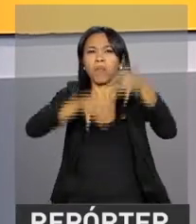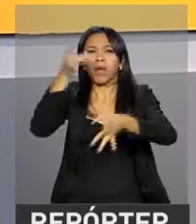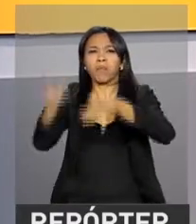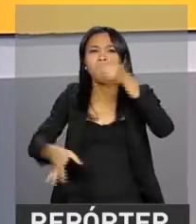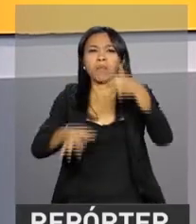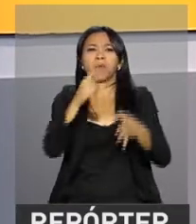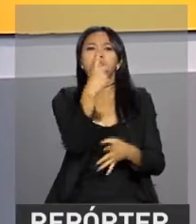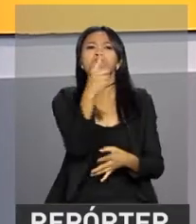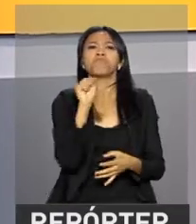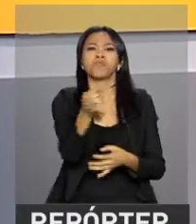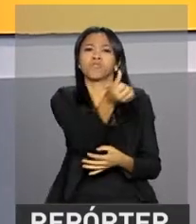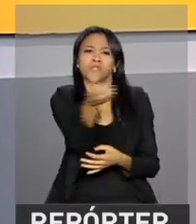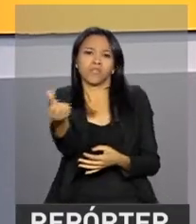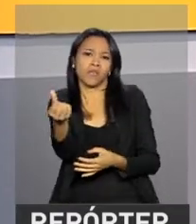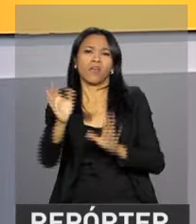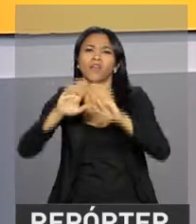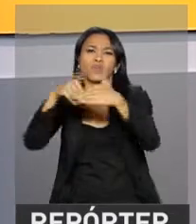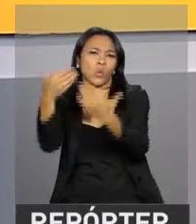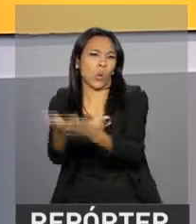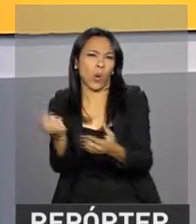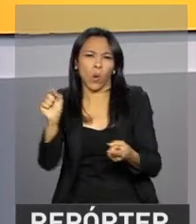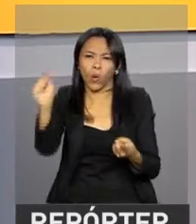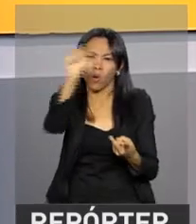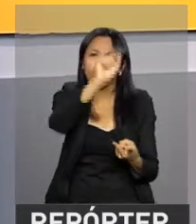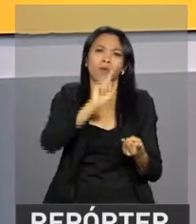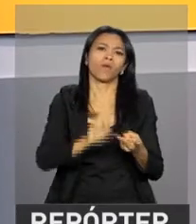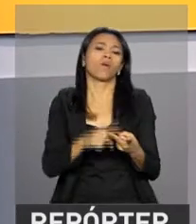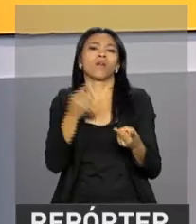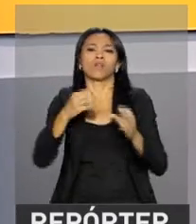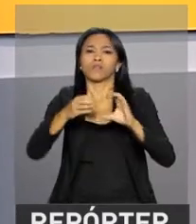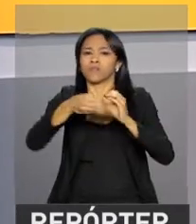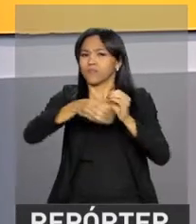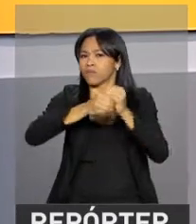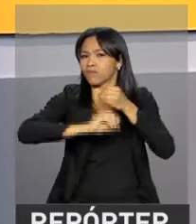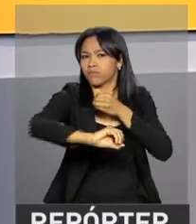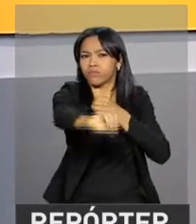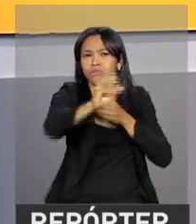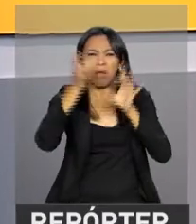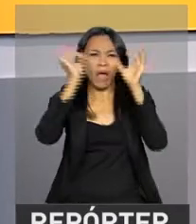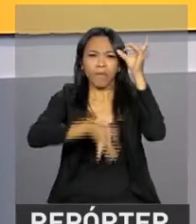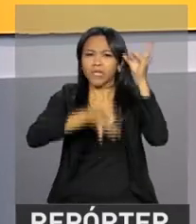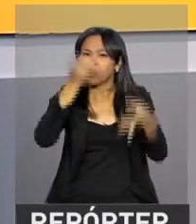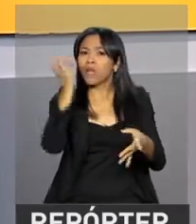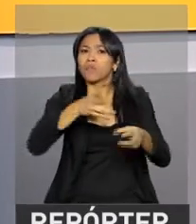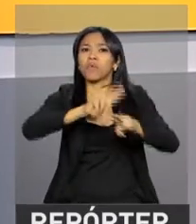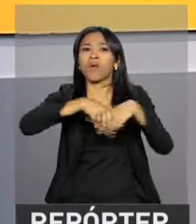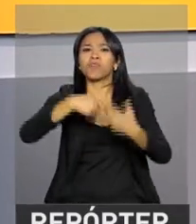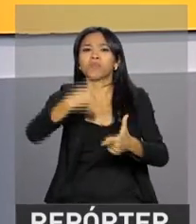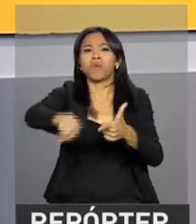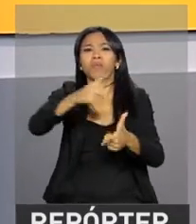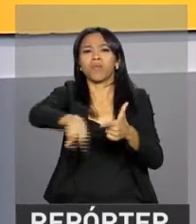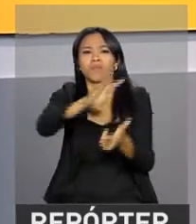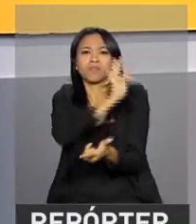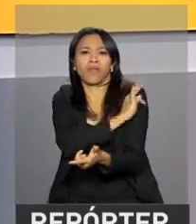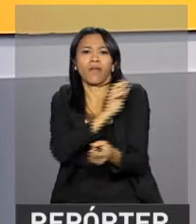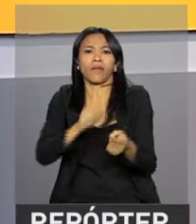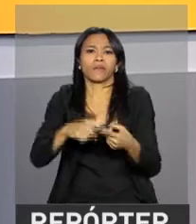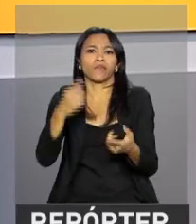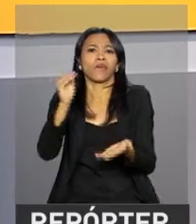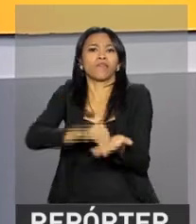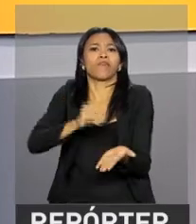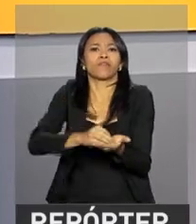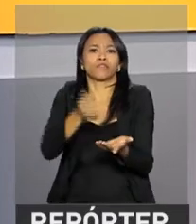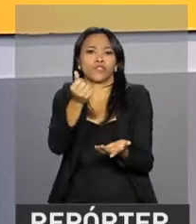escolas estruturas para saneamento básico tudo parado por problemas técnicos abandono das empresas contratadas e falta de dinheiro